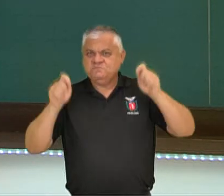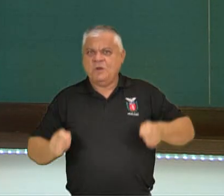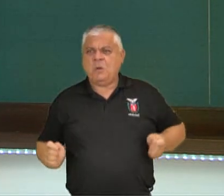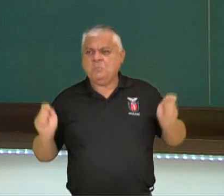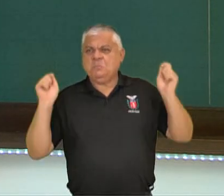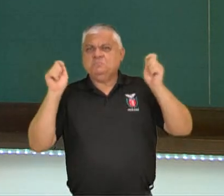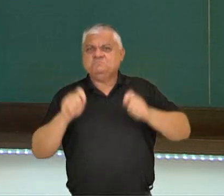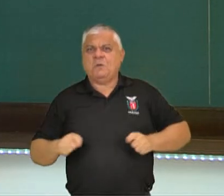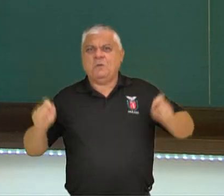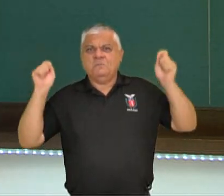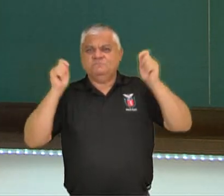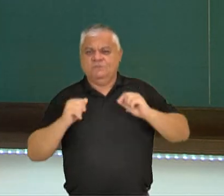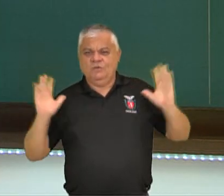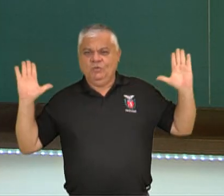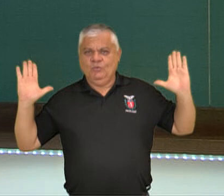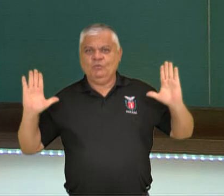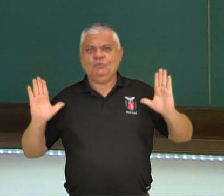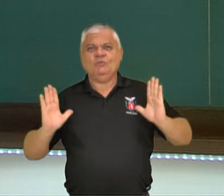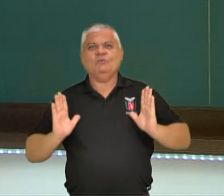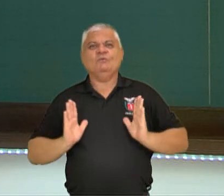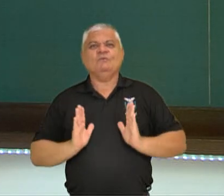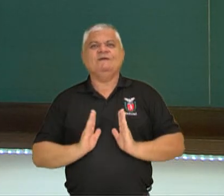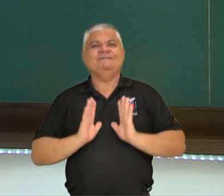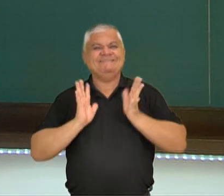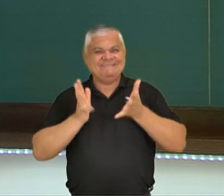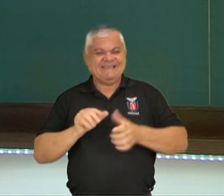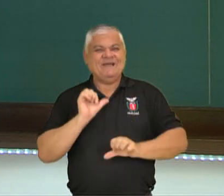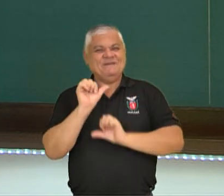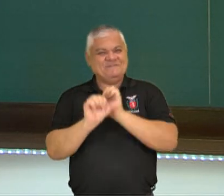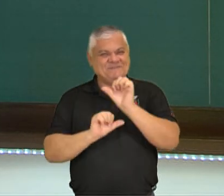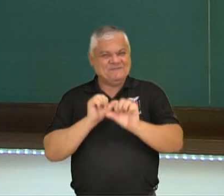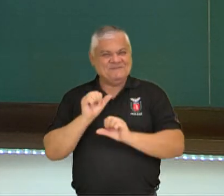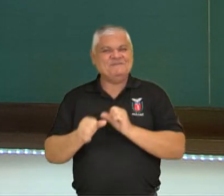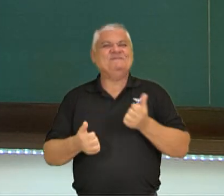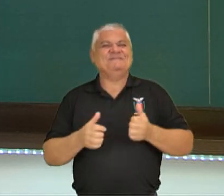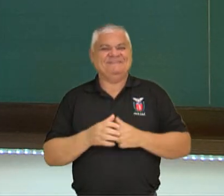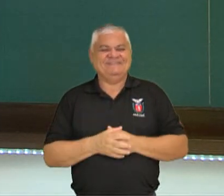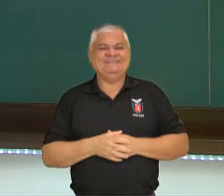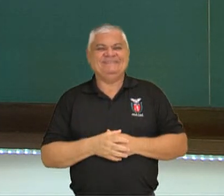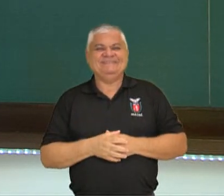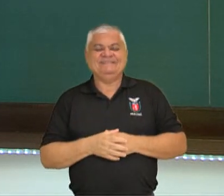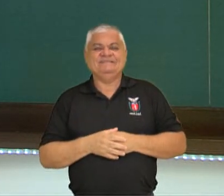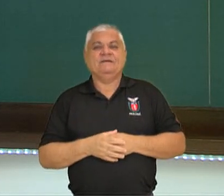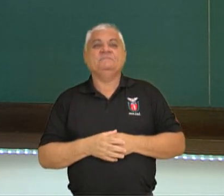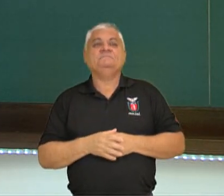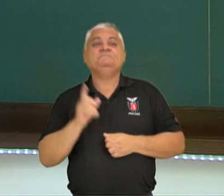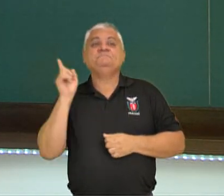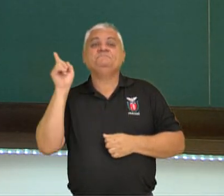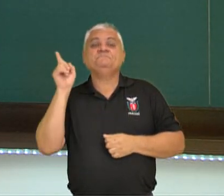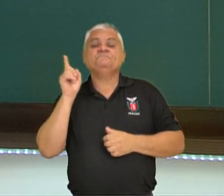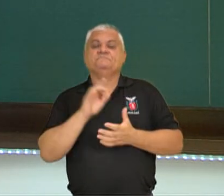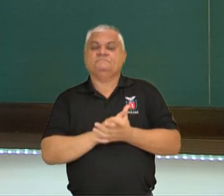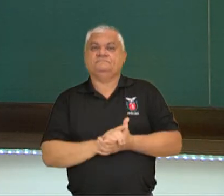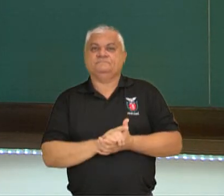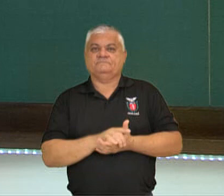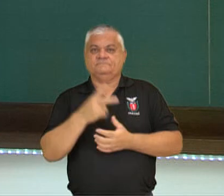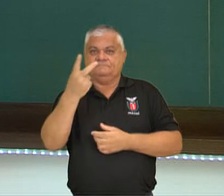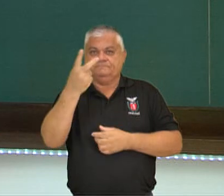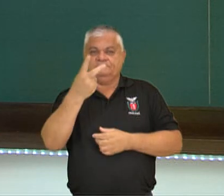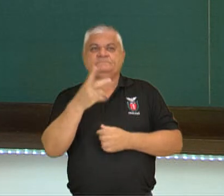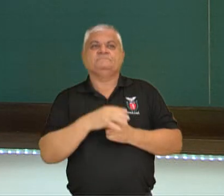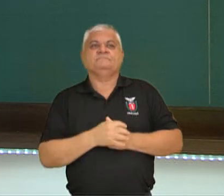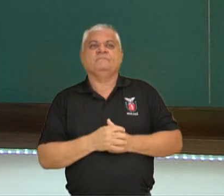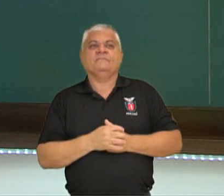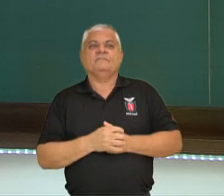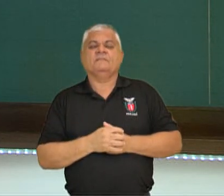rotina de exercícios, né? Já mudou o ritmo de exercício do nosso GIF. Então, olha só. Segundo exercício,